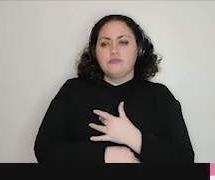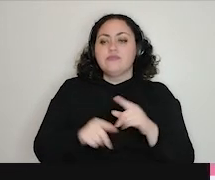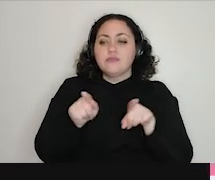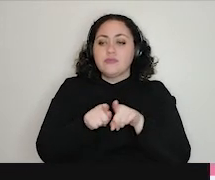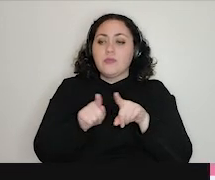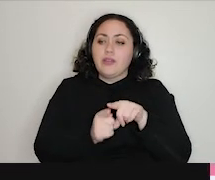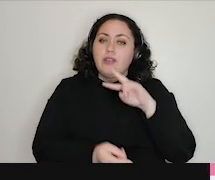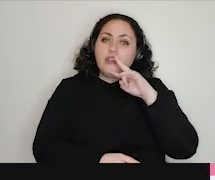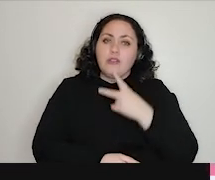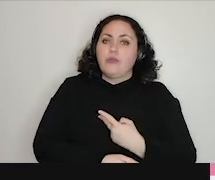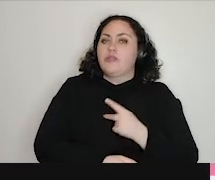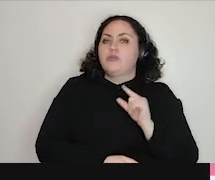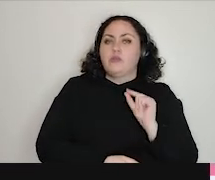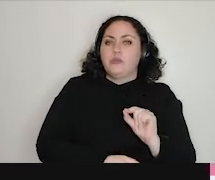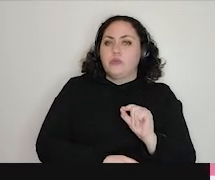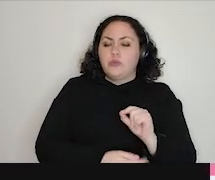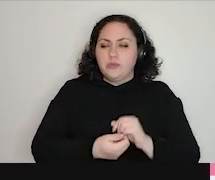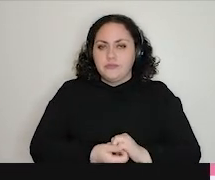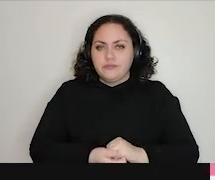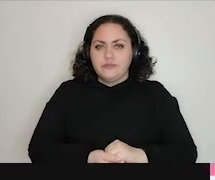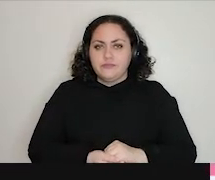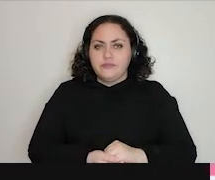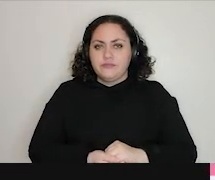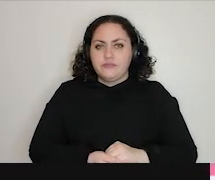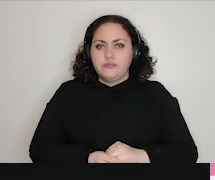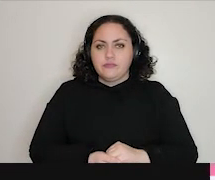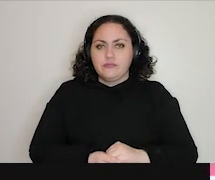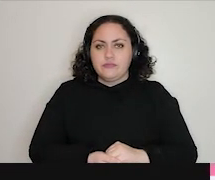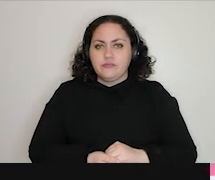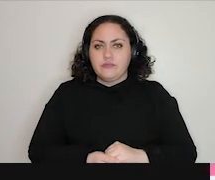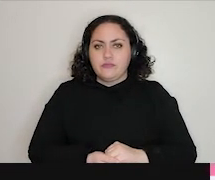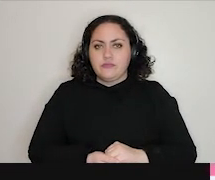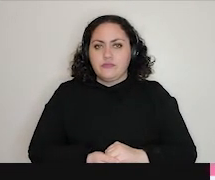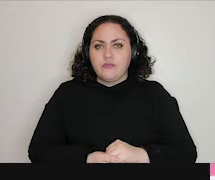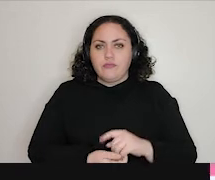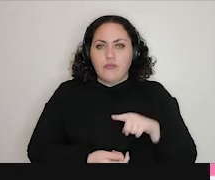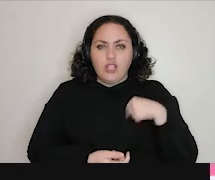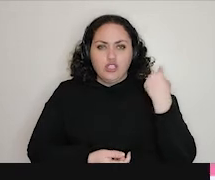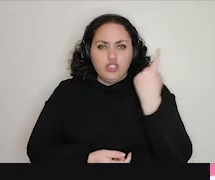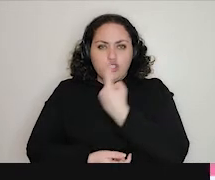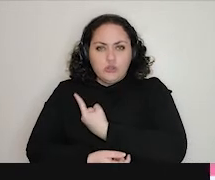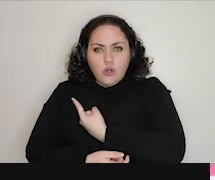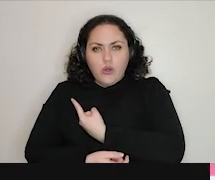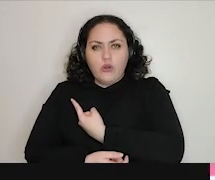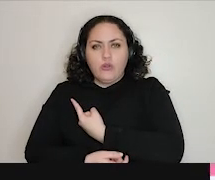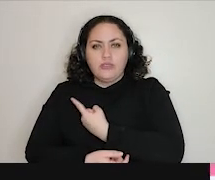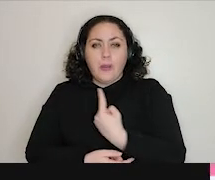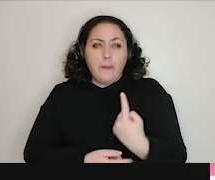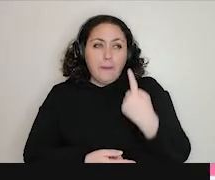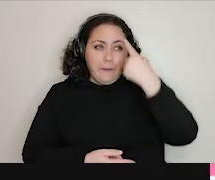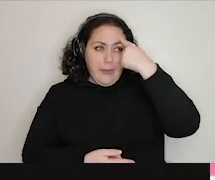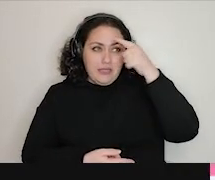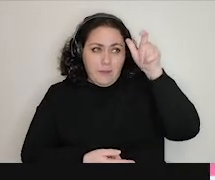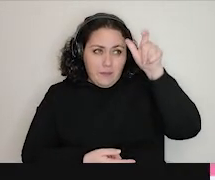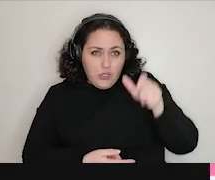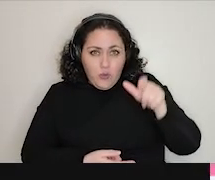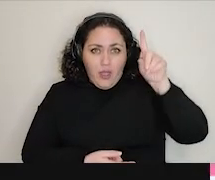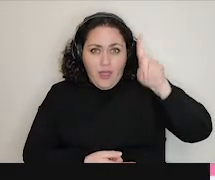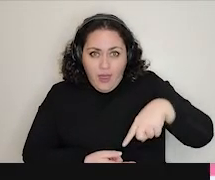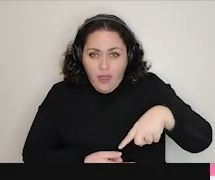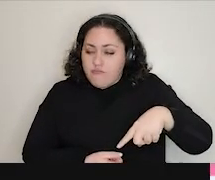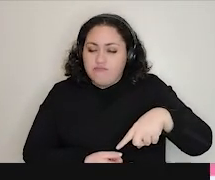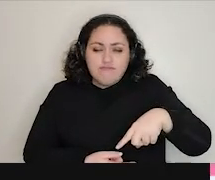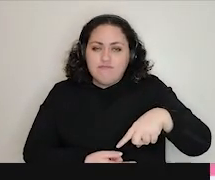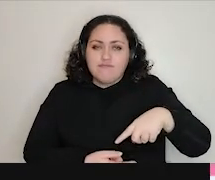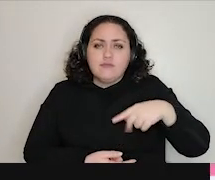saúde, reconhecendo que, para além de a gente prescrever, a gente precisa nunca pressupor